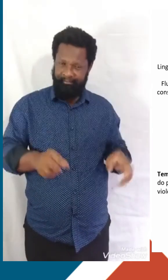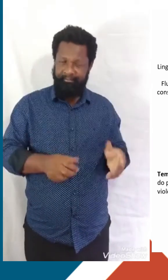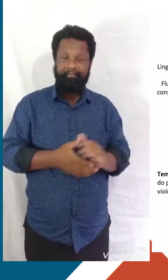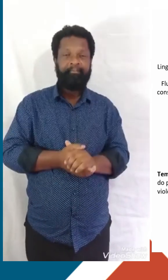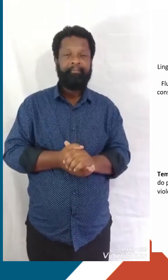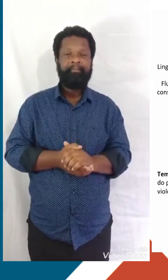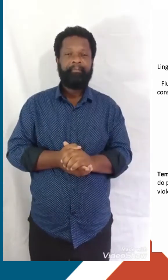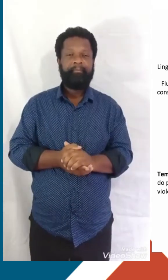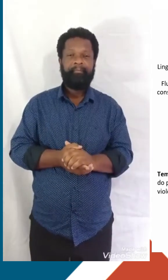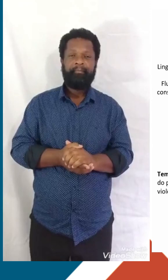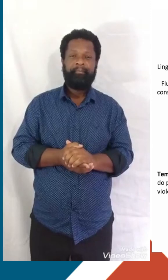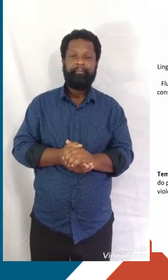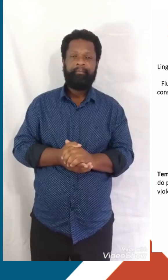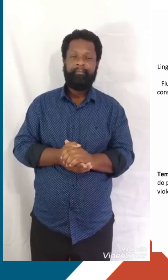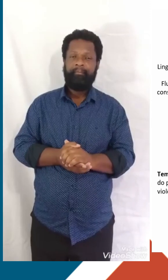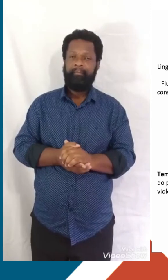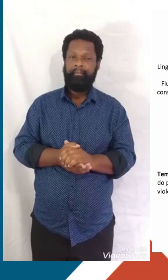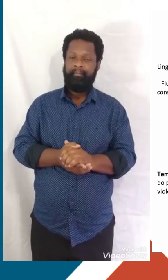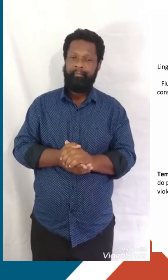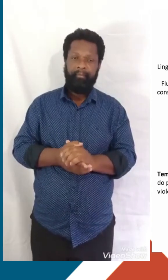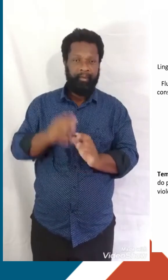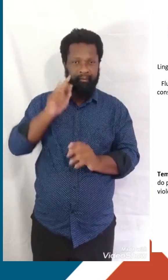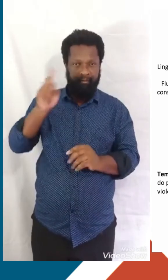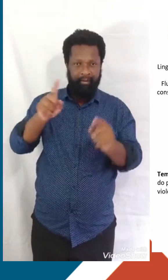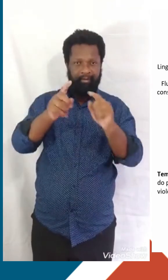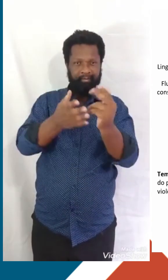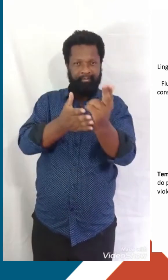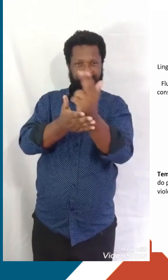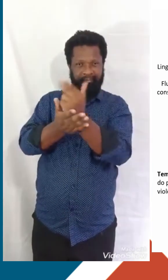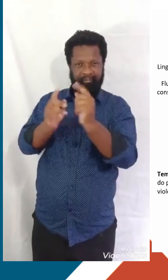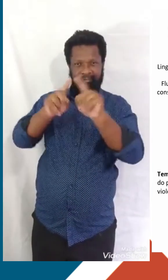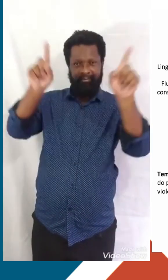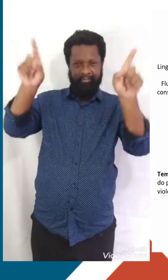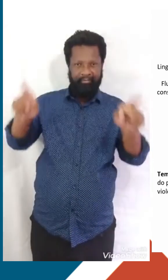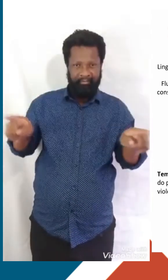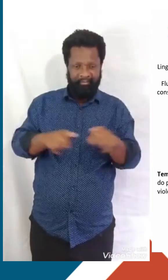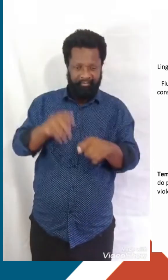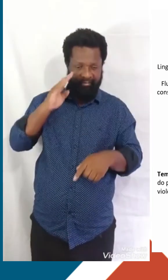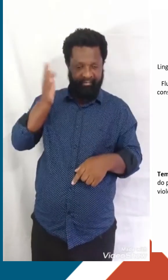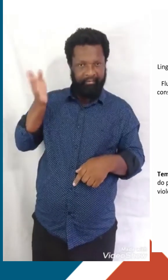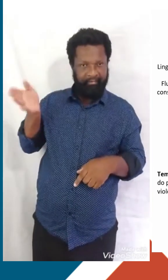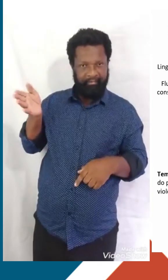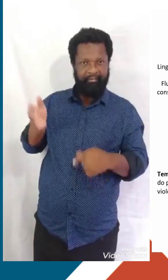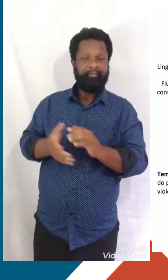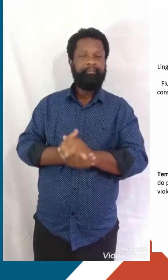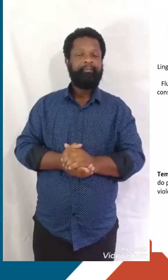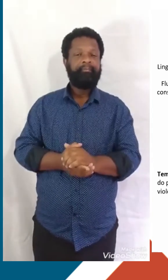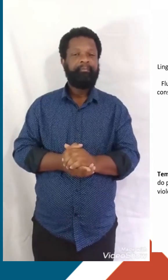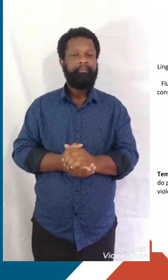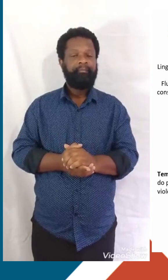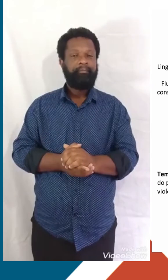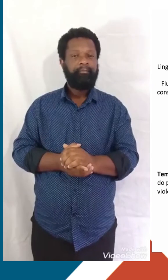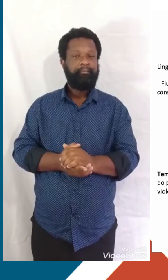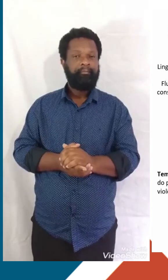literatura praxis, poema processo, autores como Décio Pignatari, Irmãos Campos, Augusto de Campos e Haroldo de